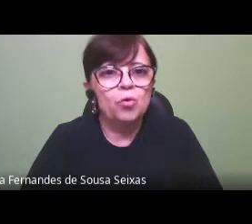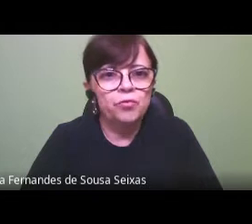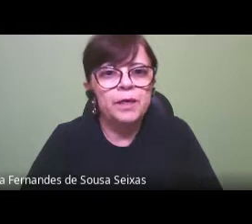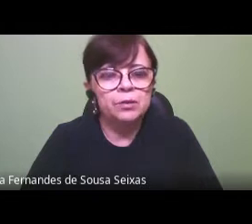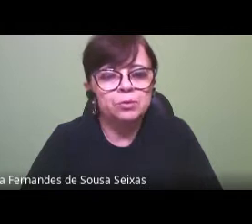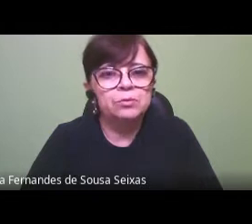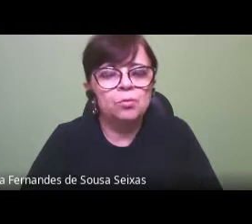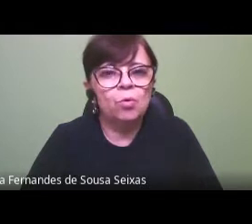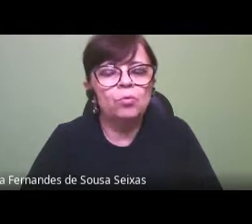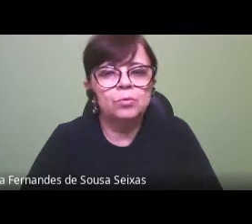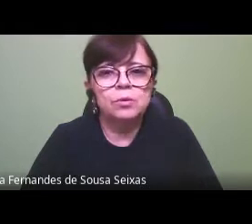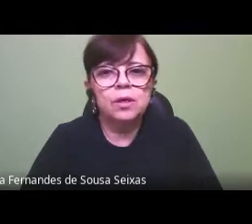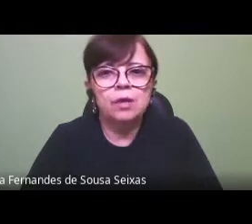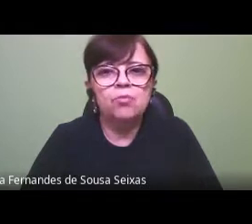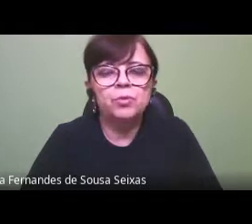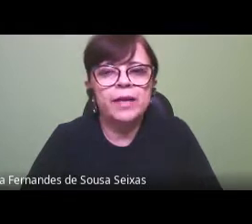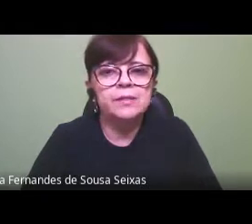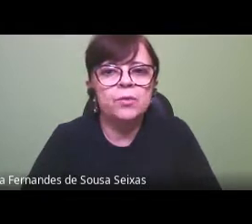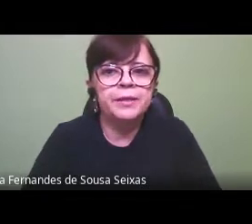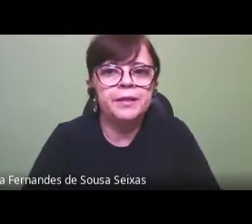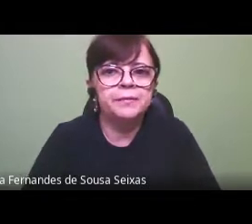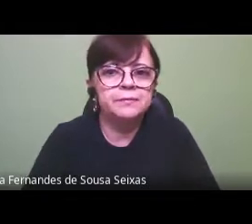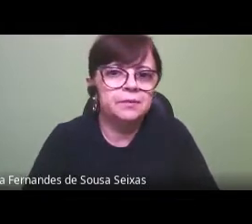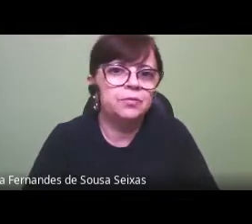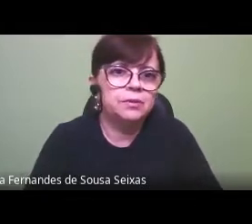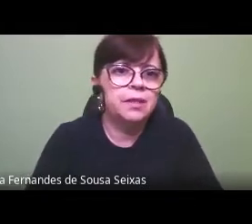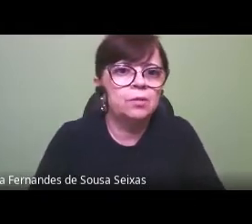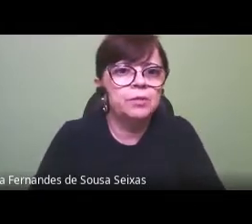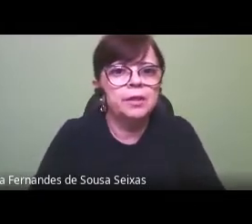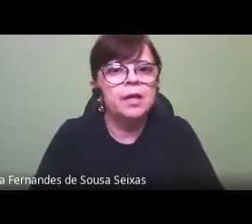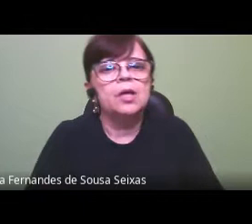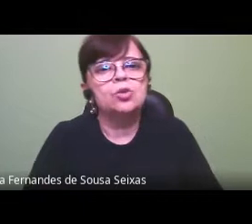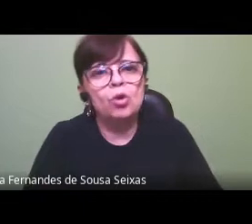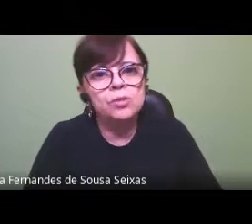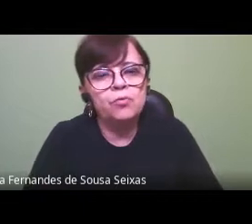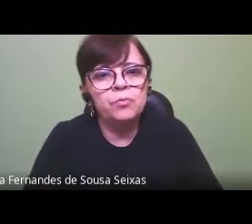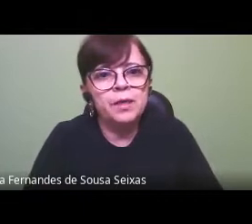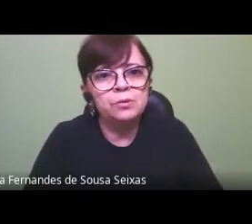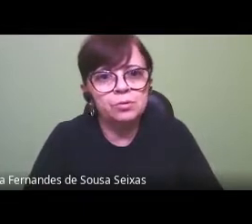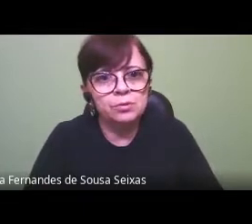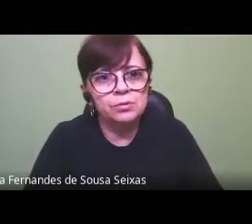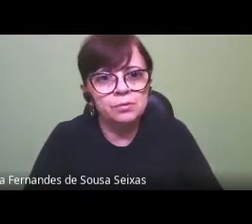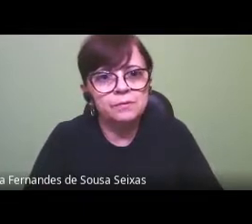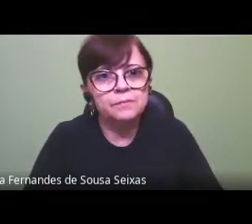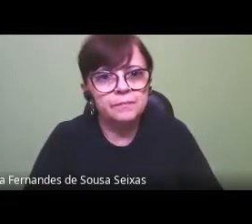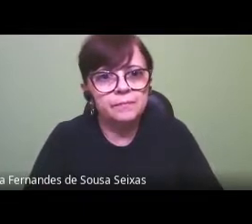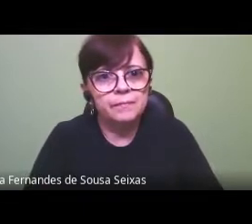Só um movimento. Com a configuração em D, que seria o D. Dois movimentos.